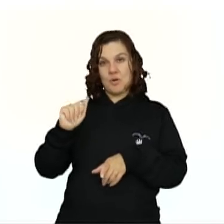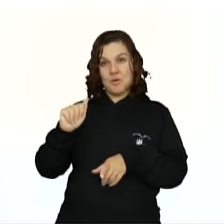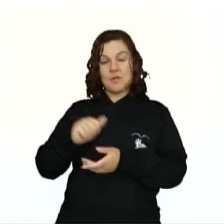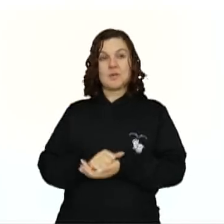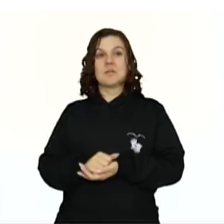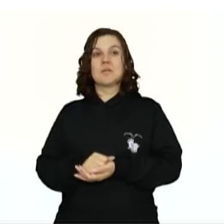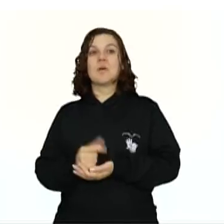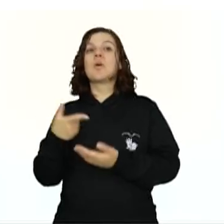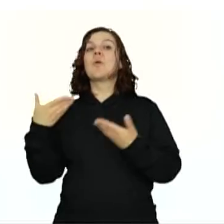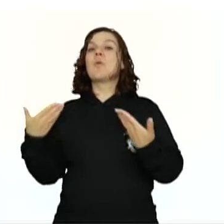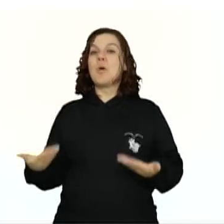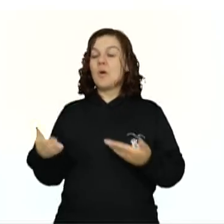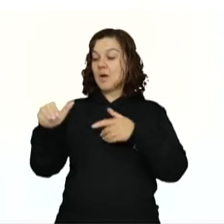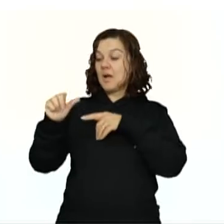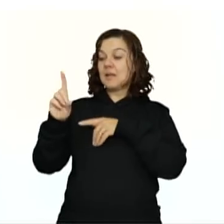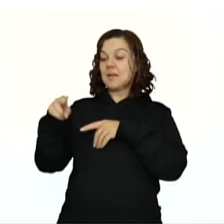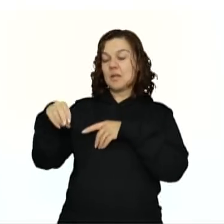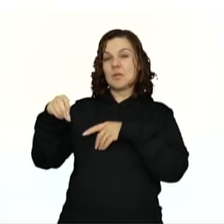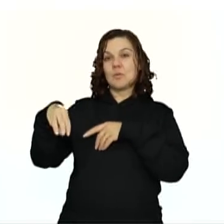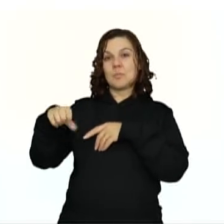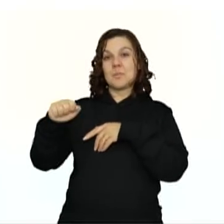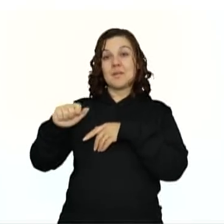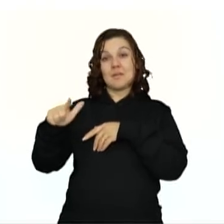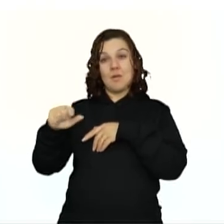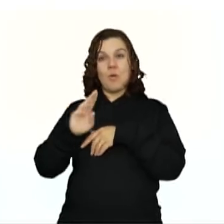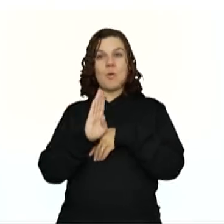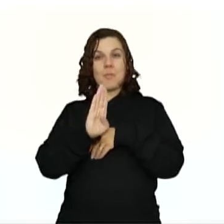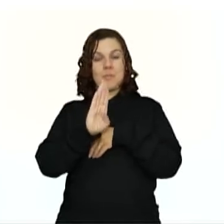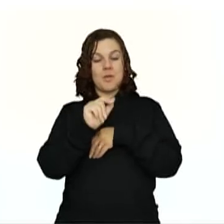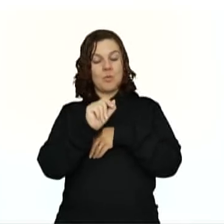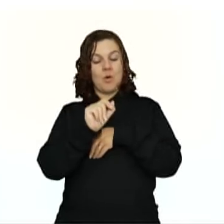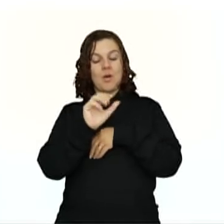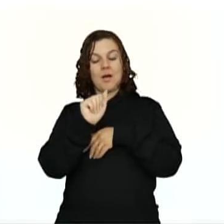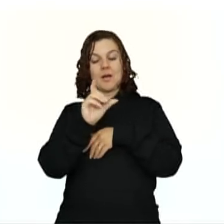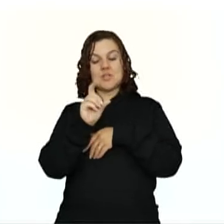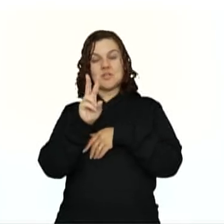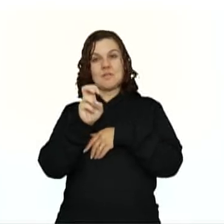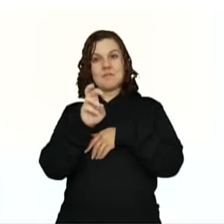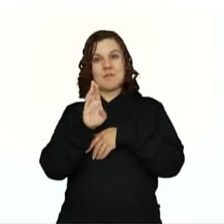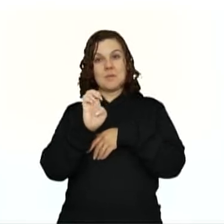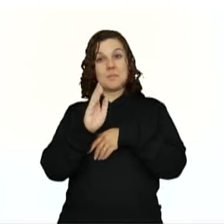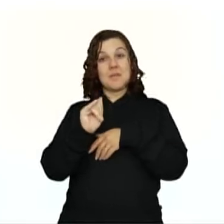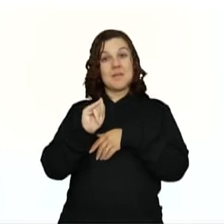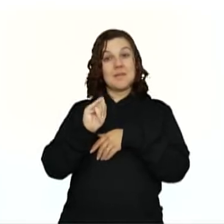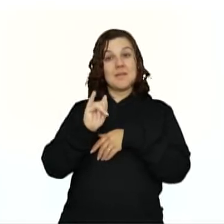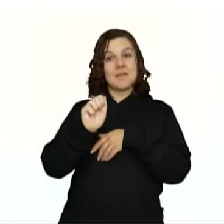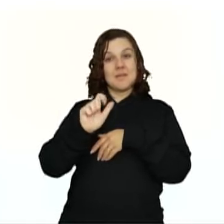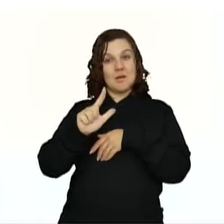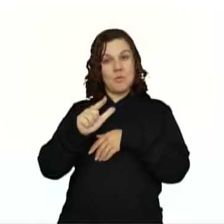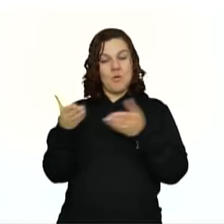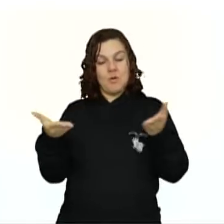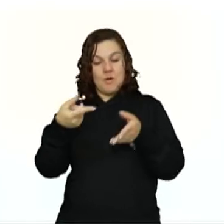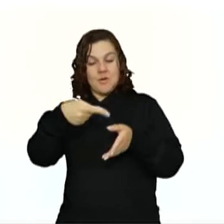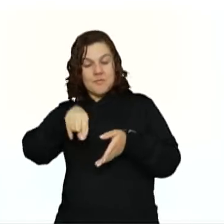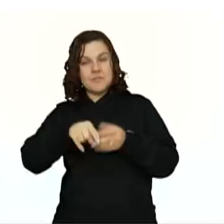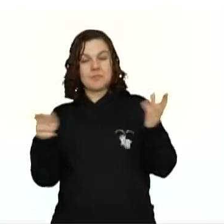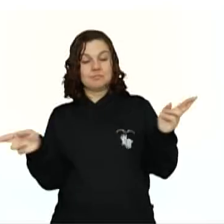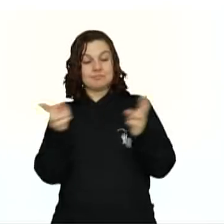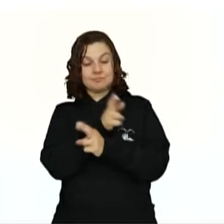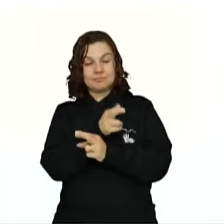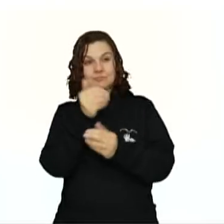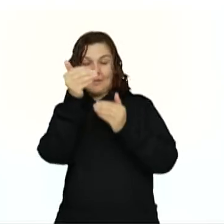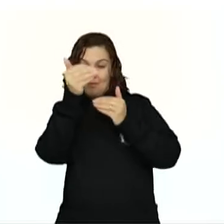A, adjunto adnominal. Na letra B, adjunto adverbial. Então, vocês vão